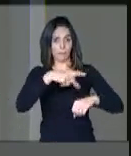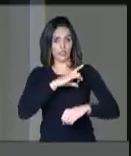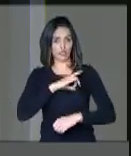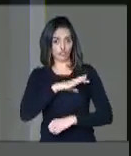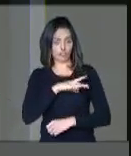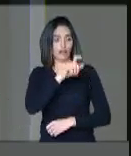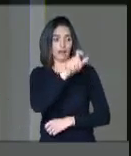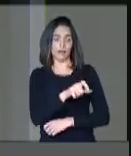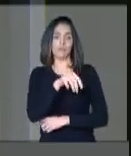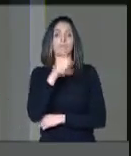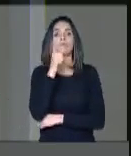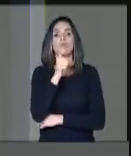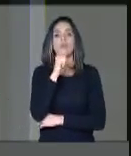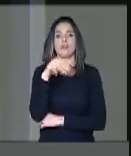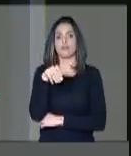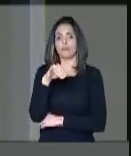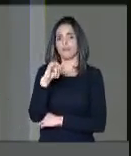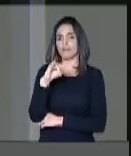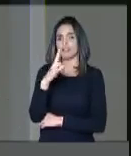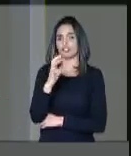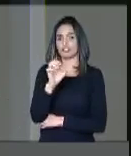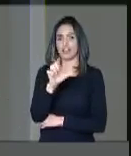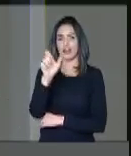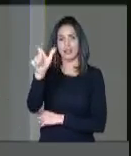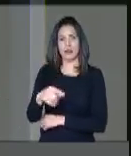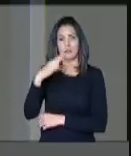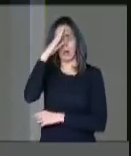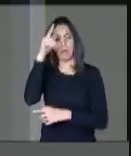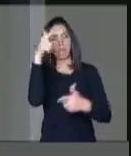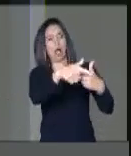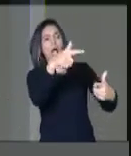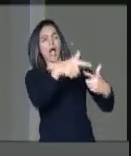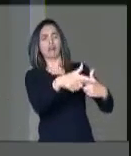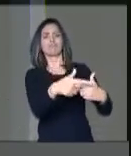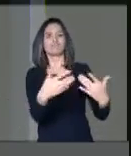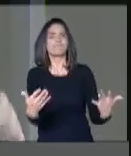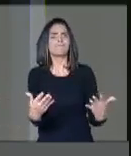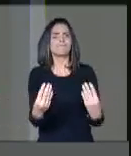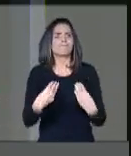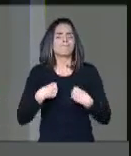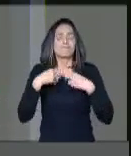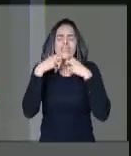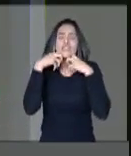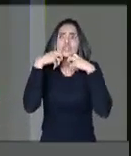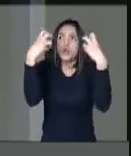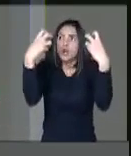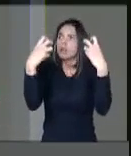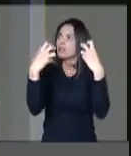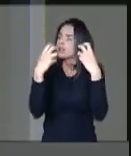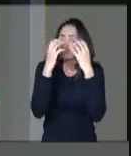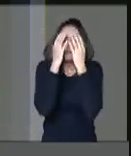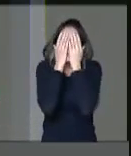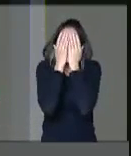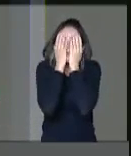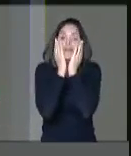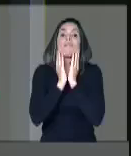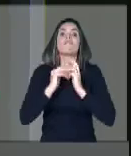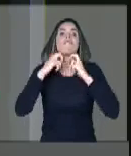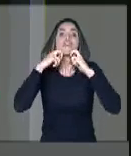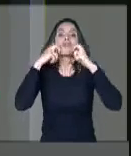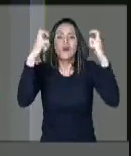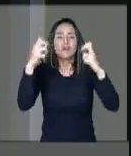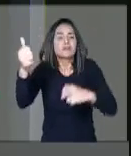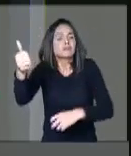Bachelet. É motivo de extrema vergonha. E é tão vergonhoso e é